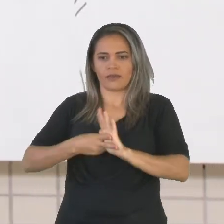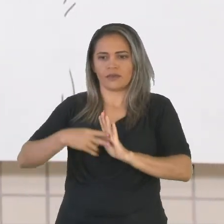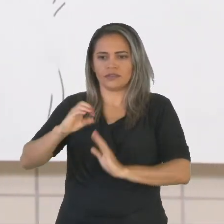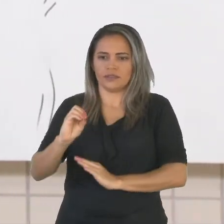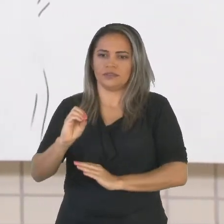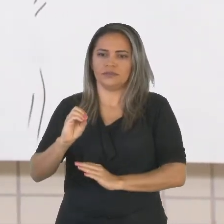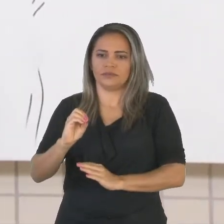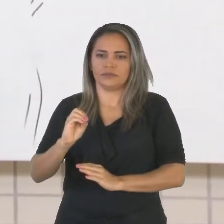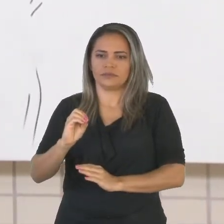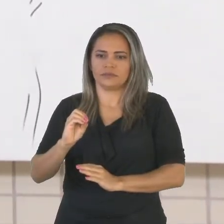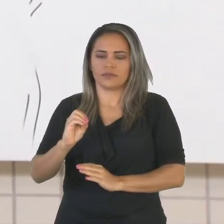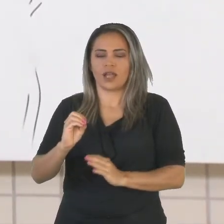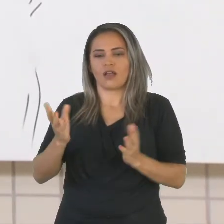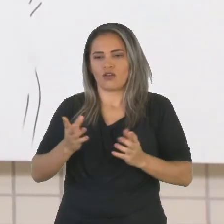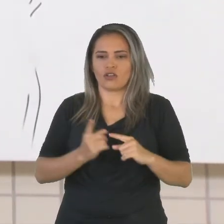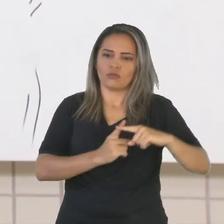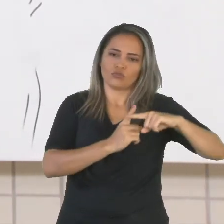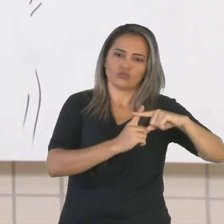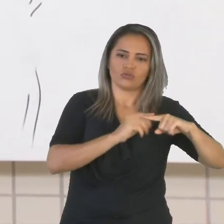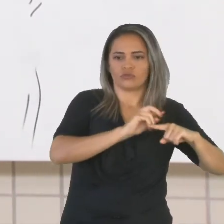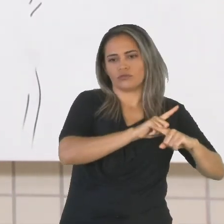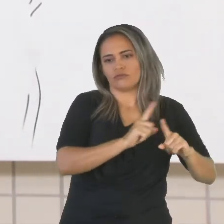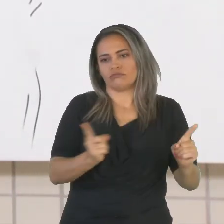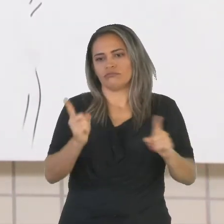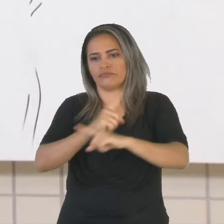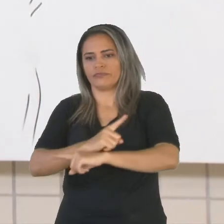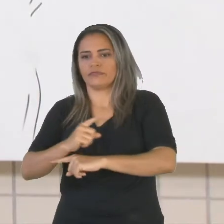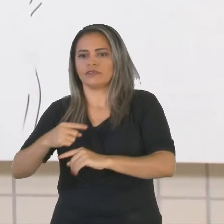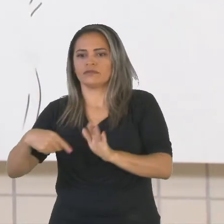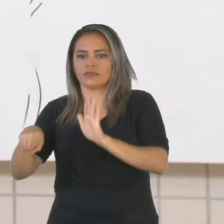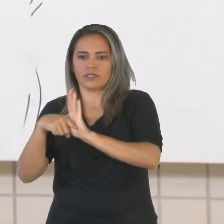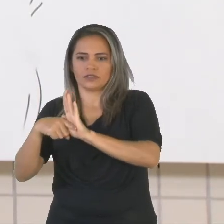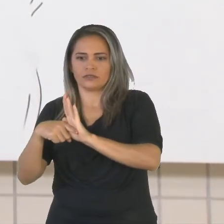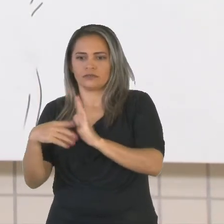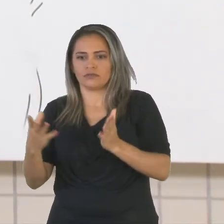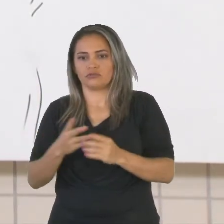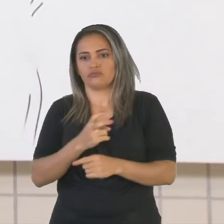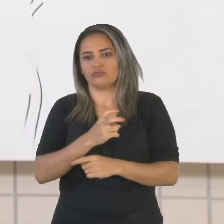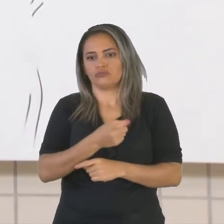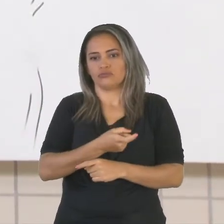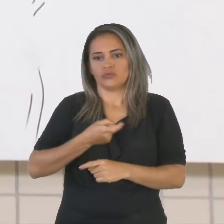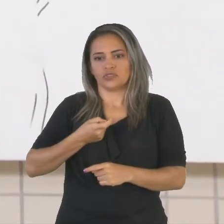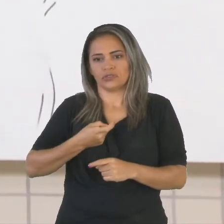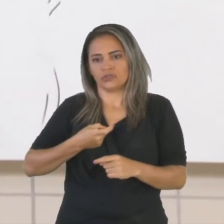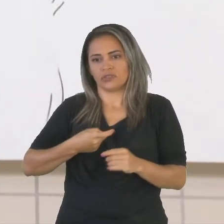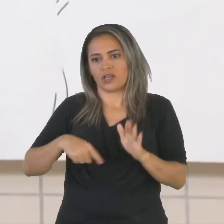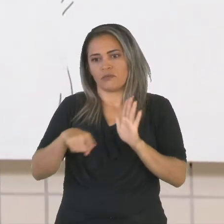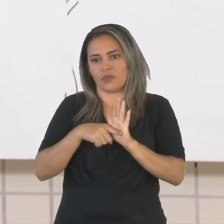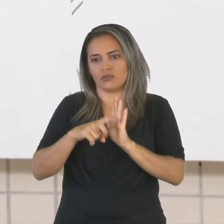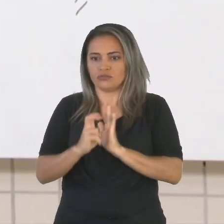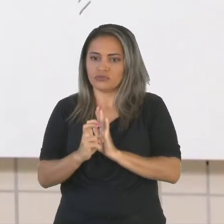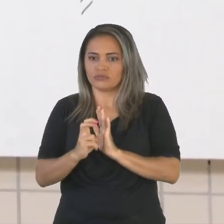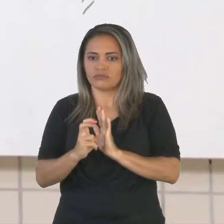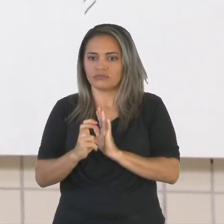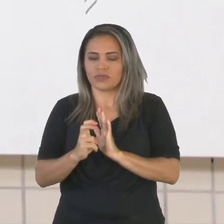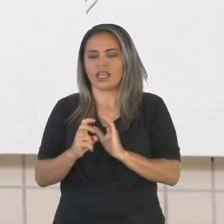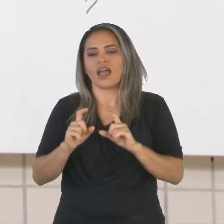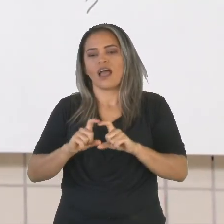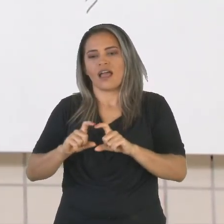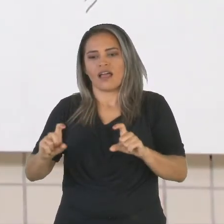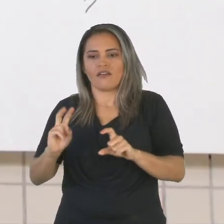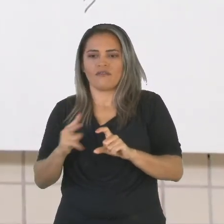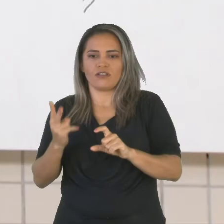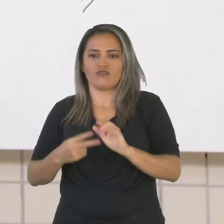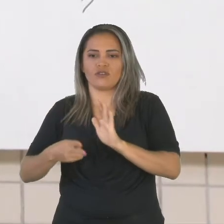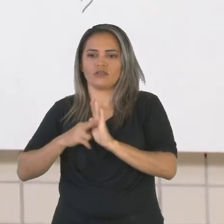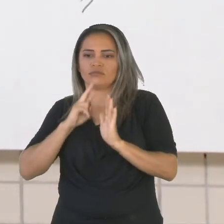O que está positivo vai negativo, então x vale menos 5 E esse é o segundo valor de x, é o valor que